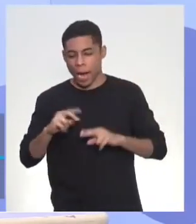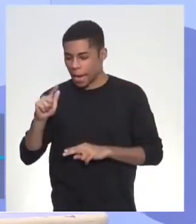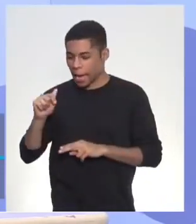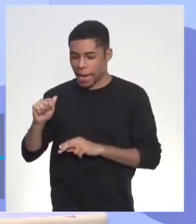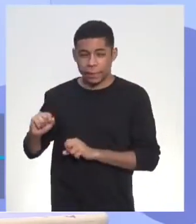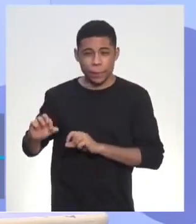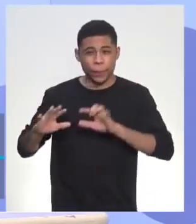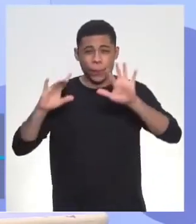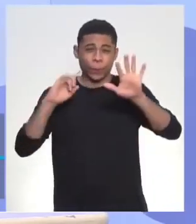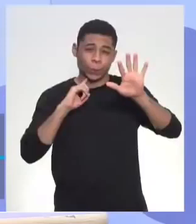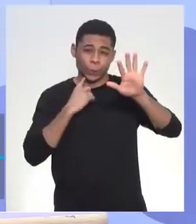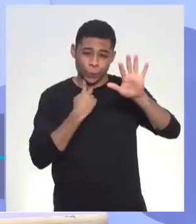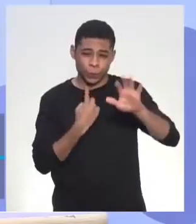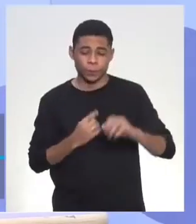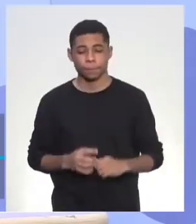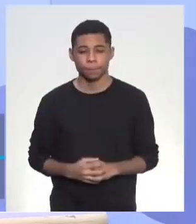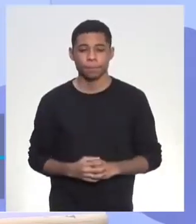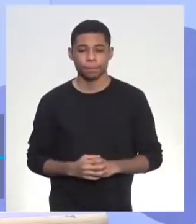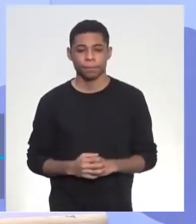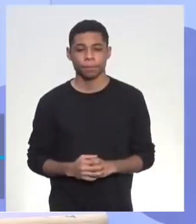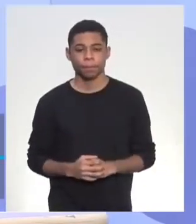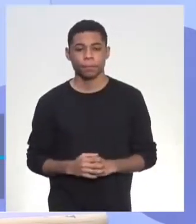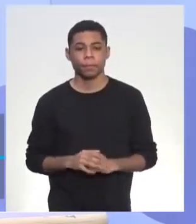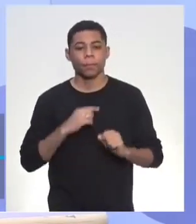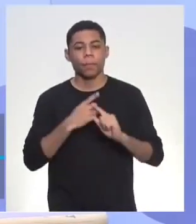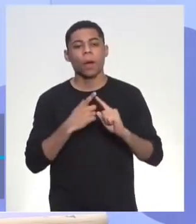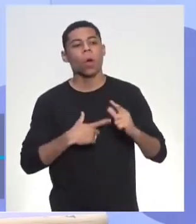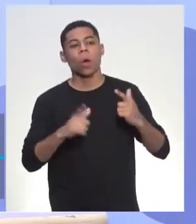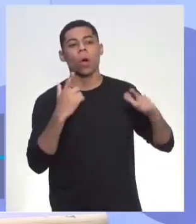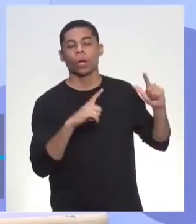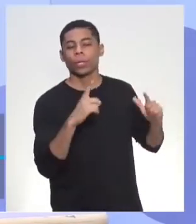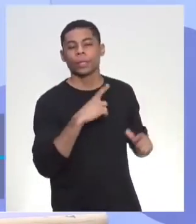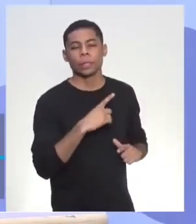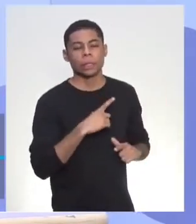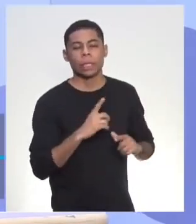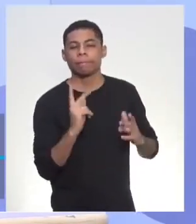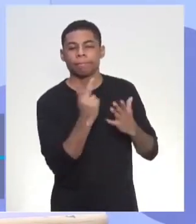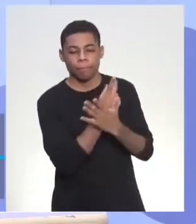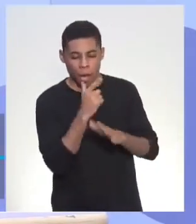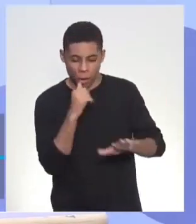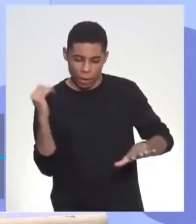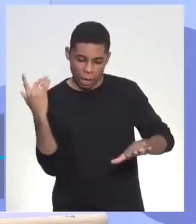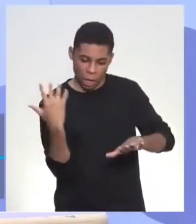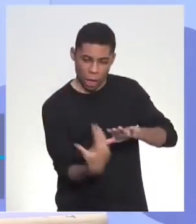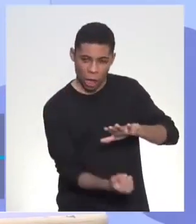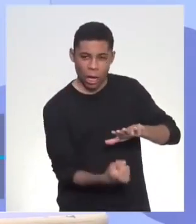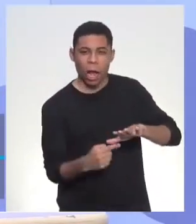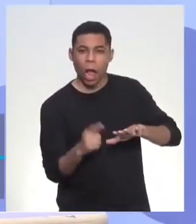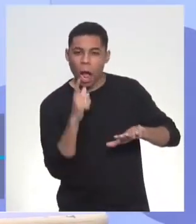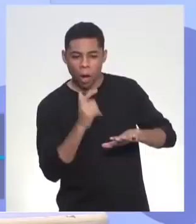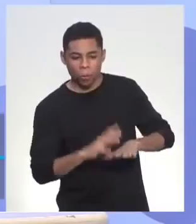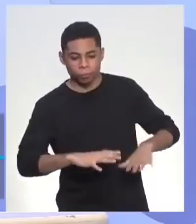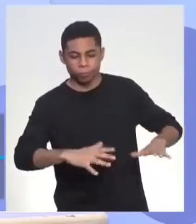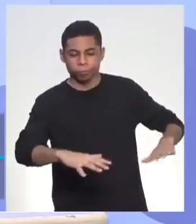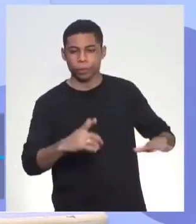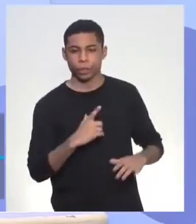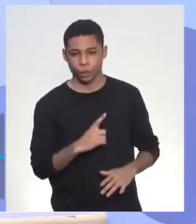tóxicos. E ainda, entre outras contaminações hídricas, professor, acabei perdendo aqui, outras